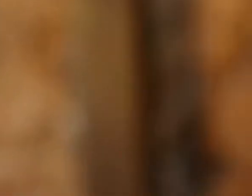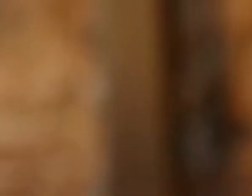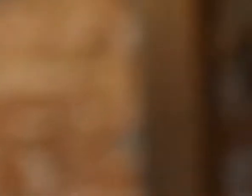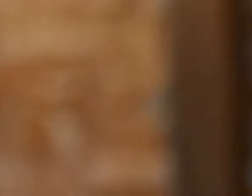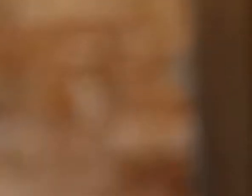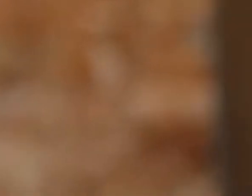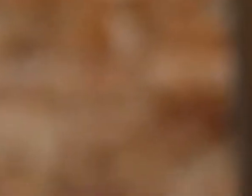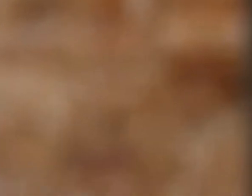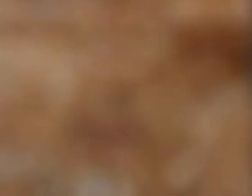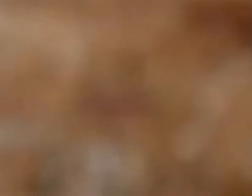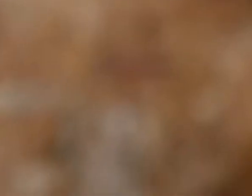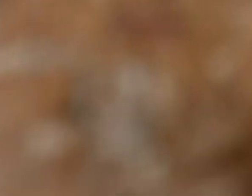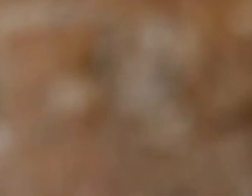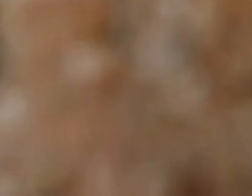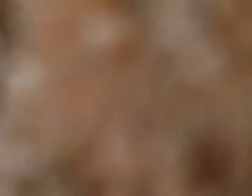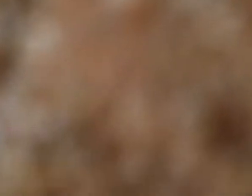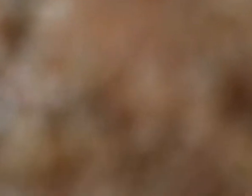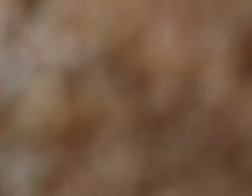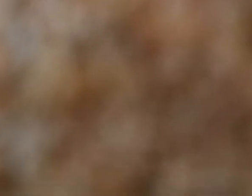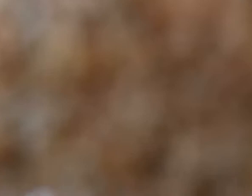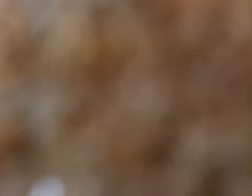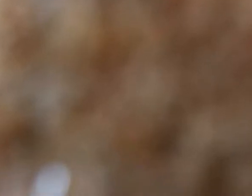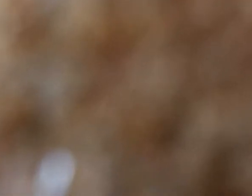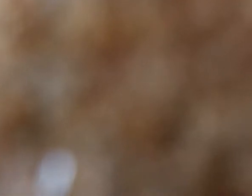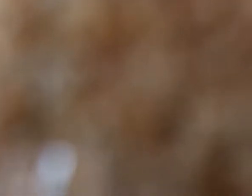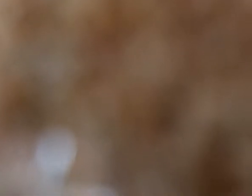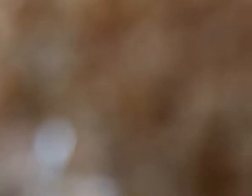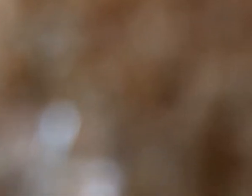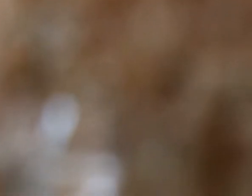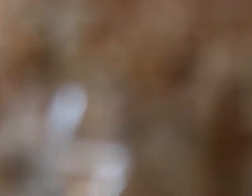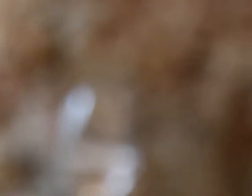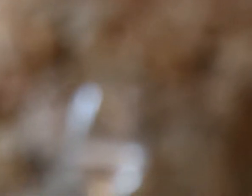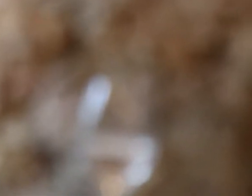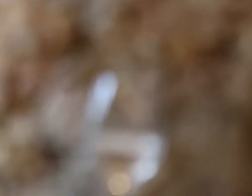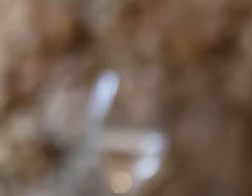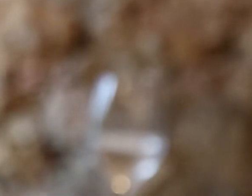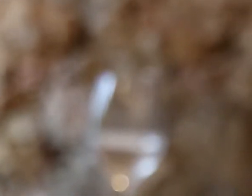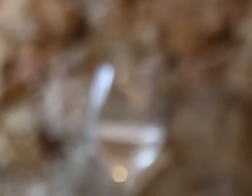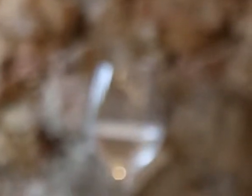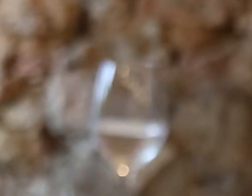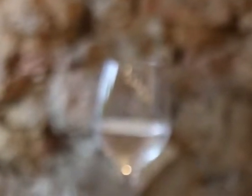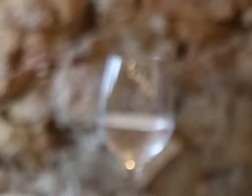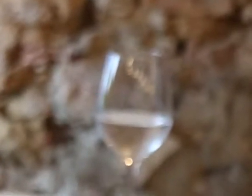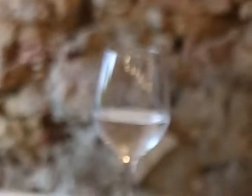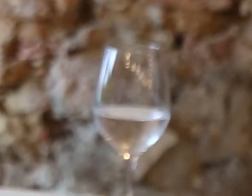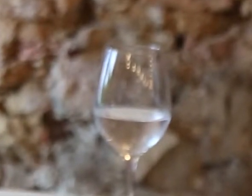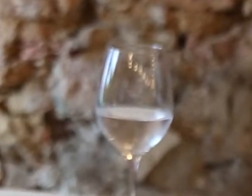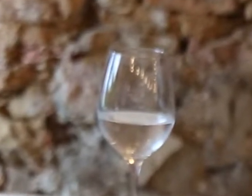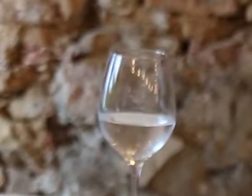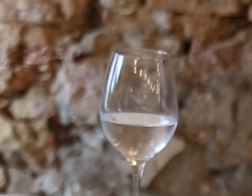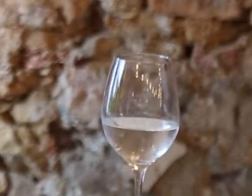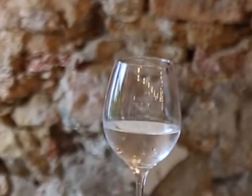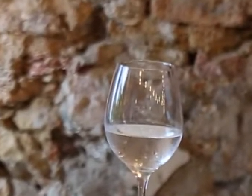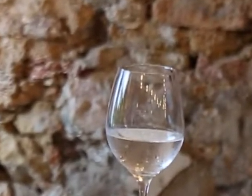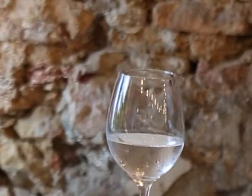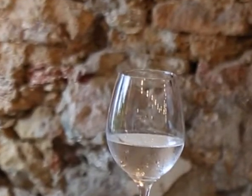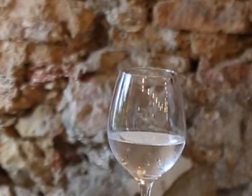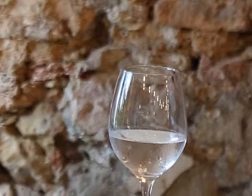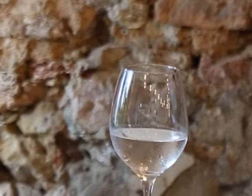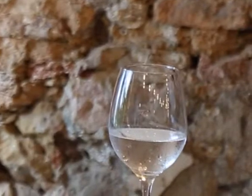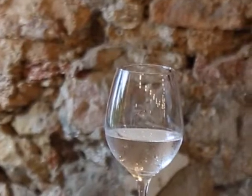Eperinlodé, Onipapo, Odé Arole, Comorecum, Comoreló,